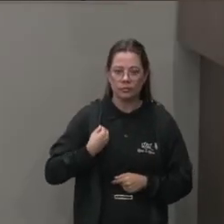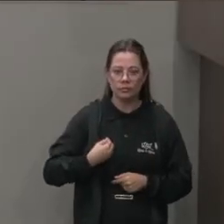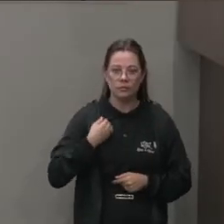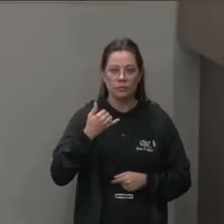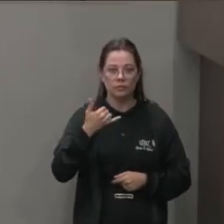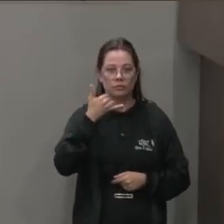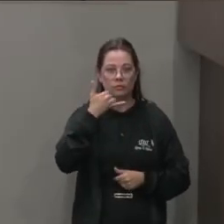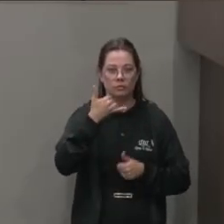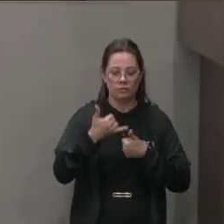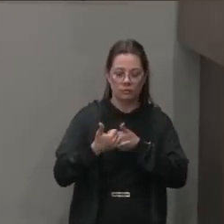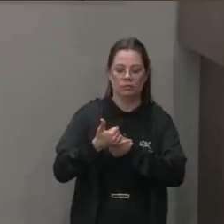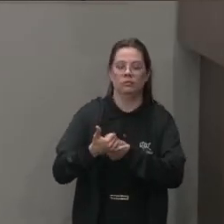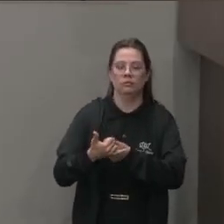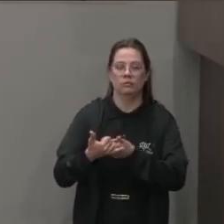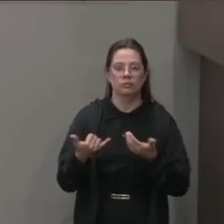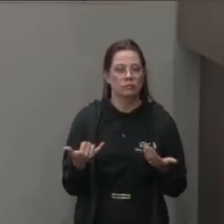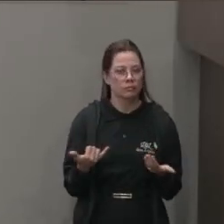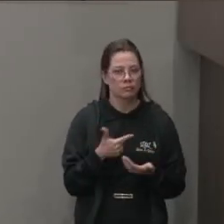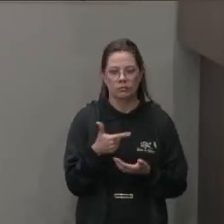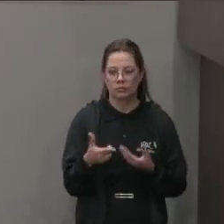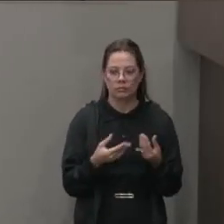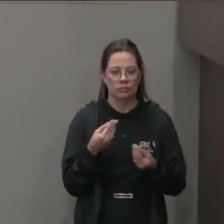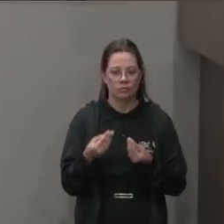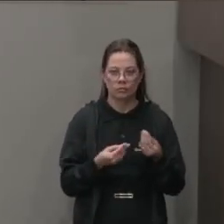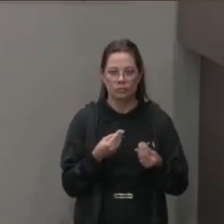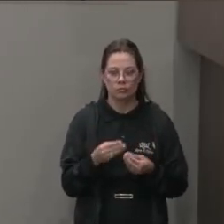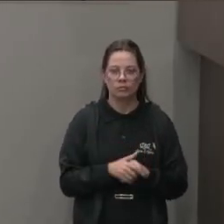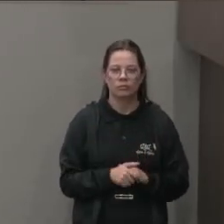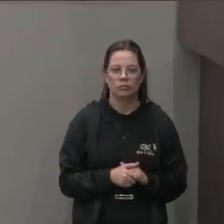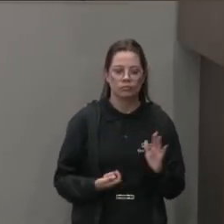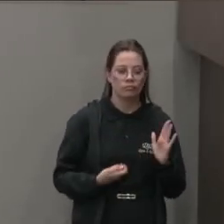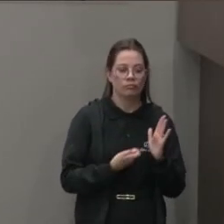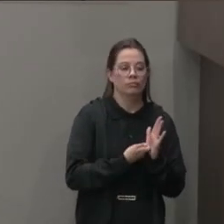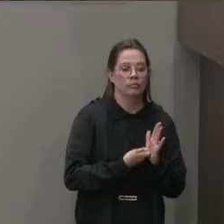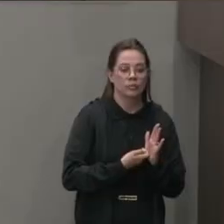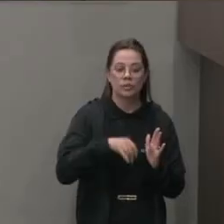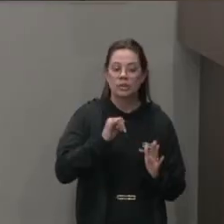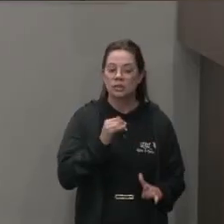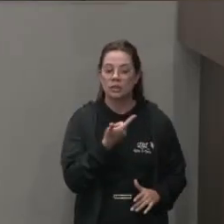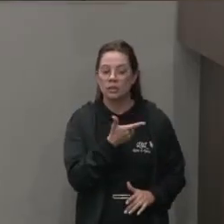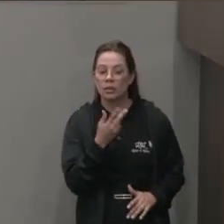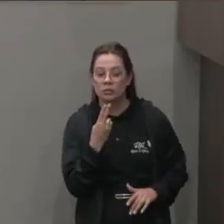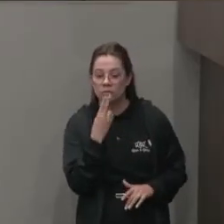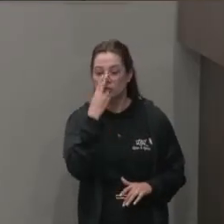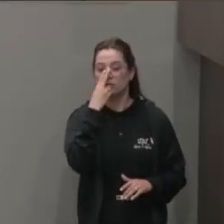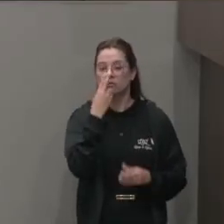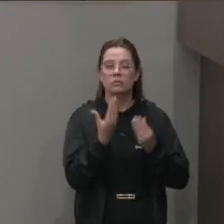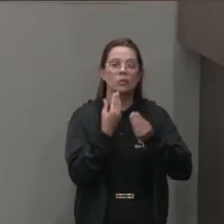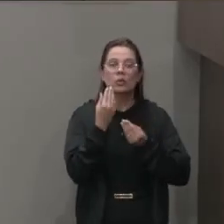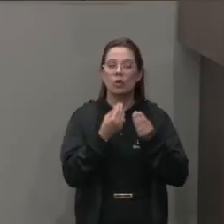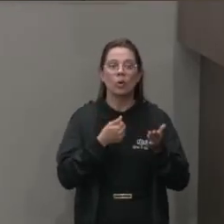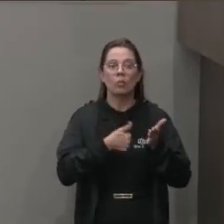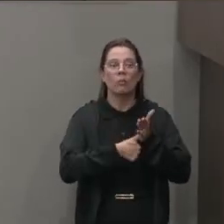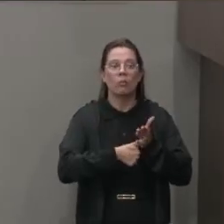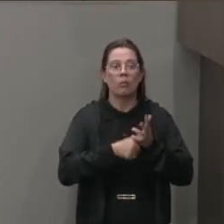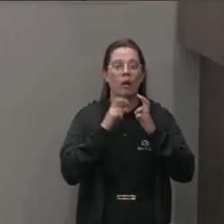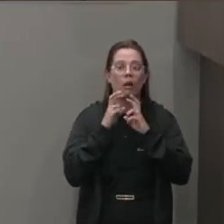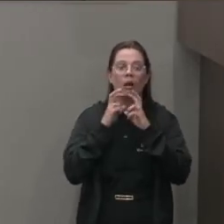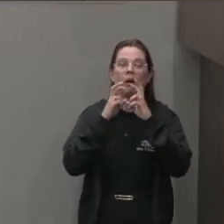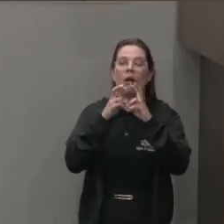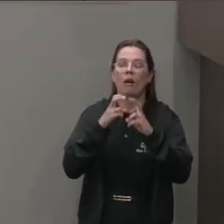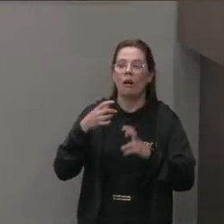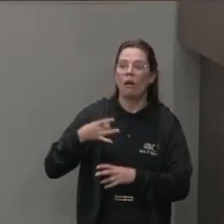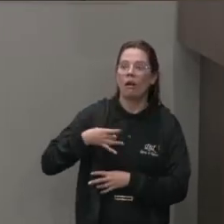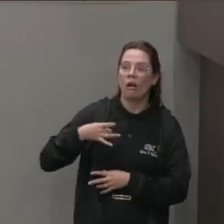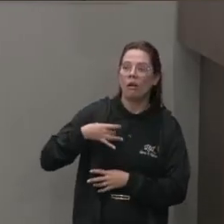celular, acho que é um absurdo. Daqui a pouco falta carga no celular e a pessoa está precisando acionar lá as autoridades ou